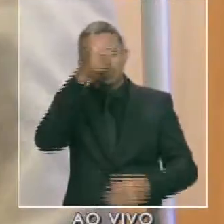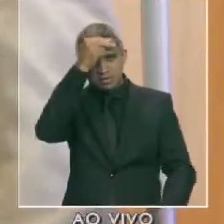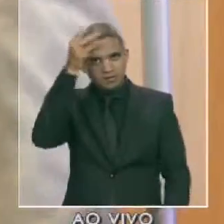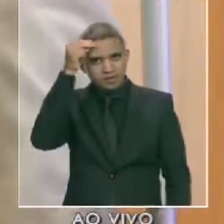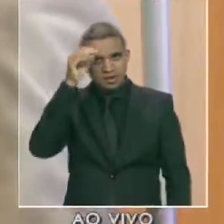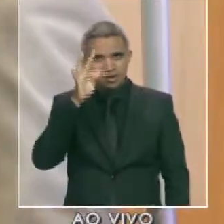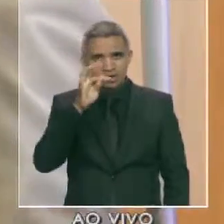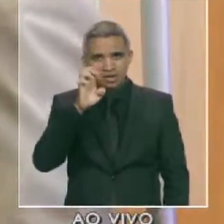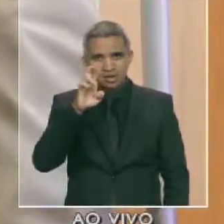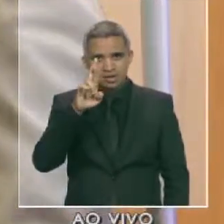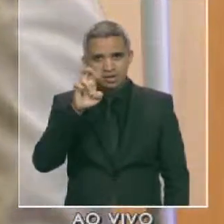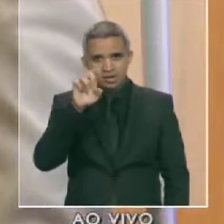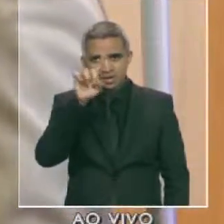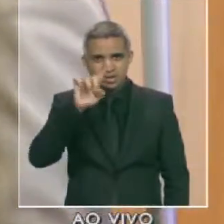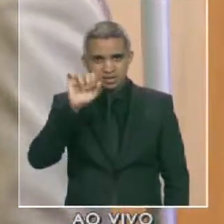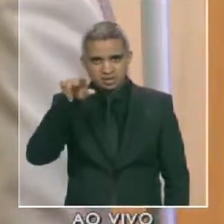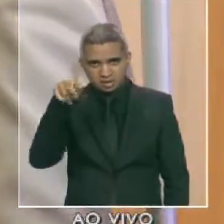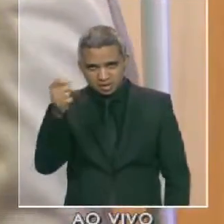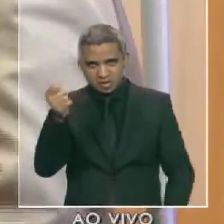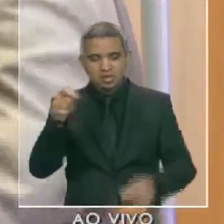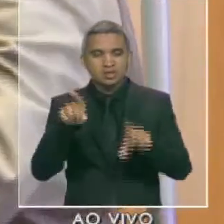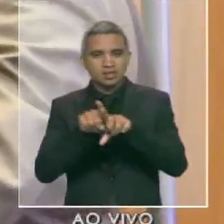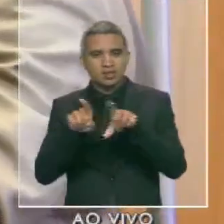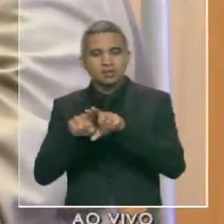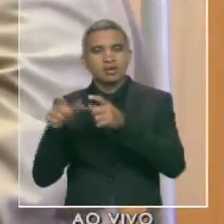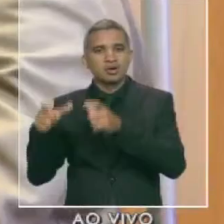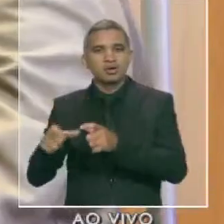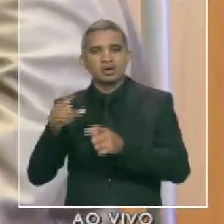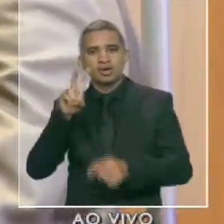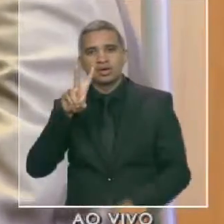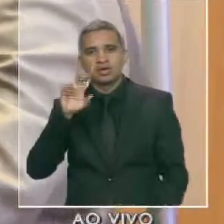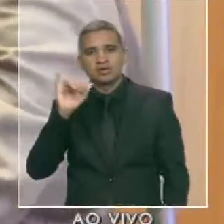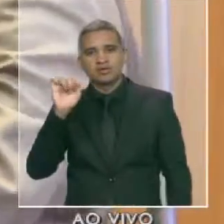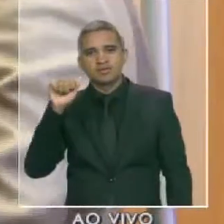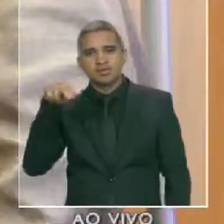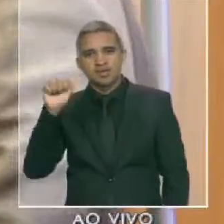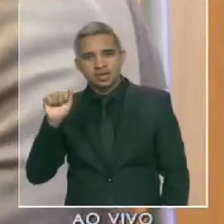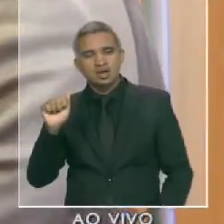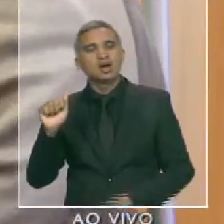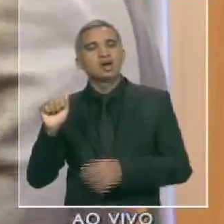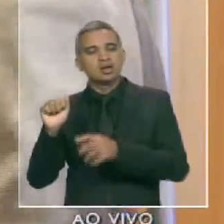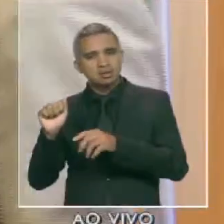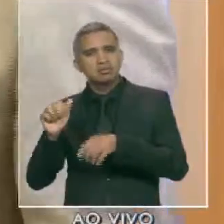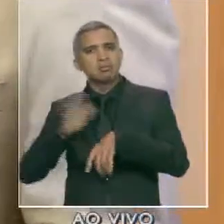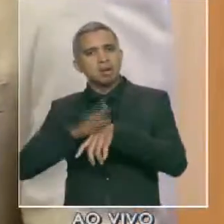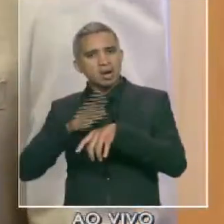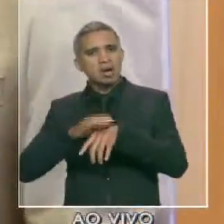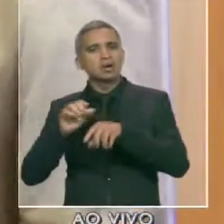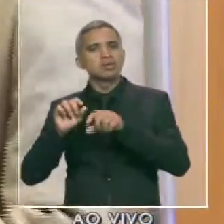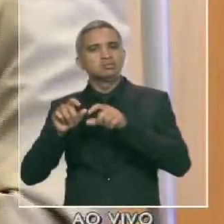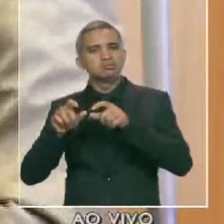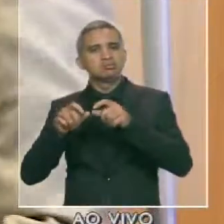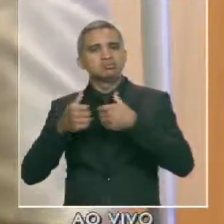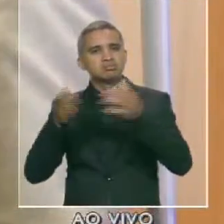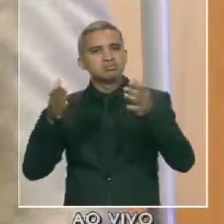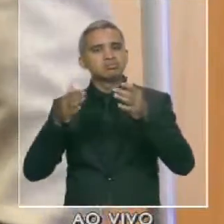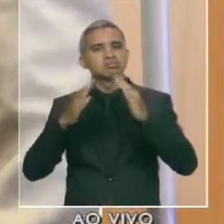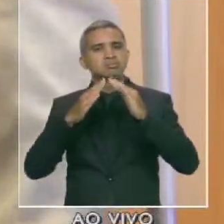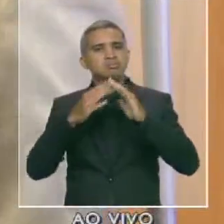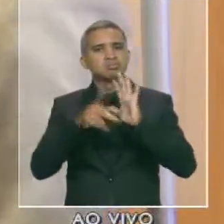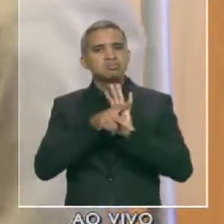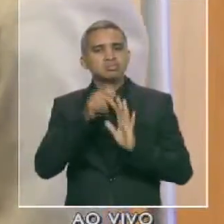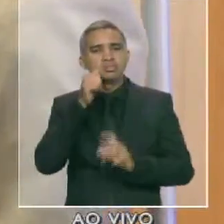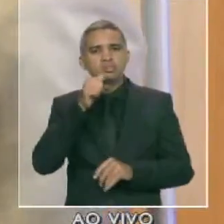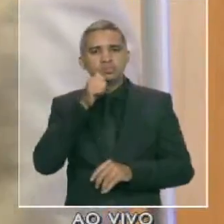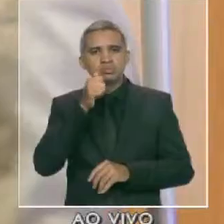já predisposições para Viana e outros municípios, que vai ficar a Casa da Mulher, com a casa realmente da capacitação, de